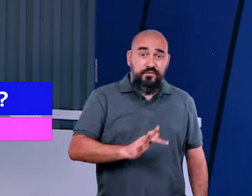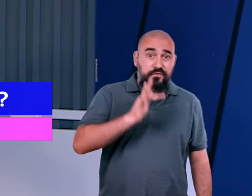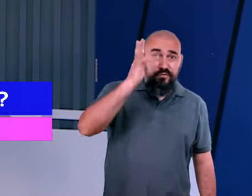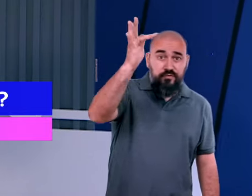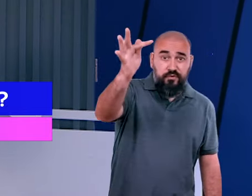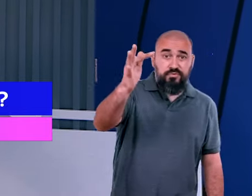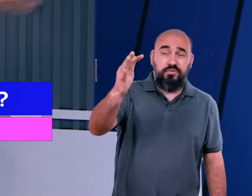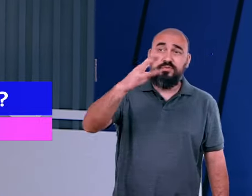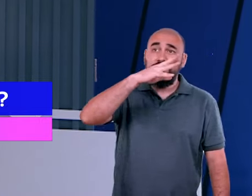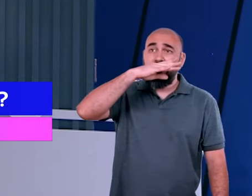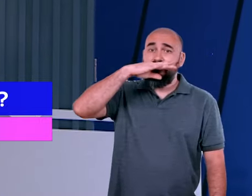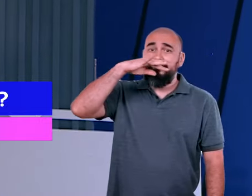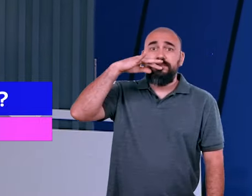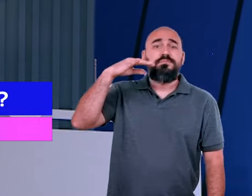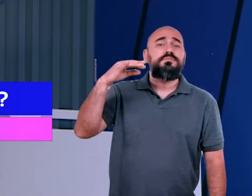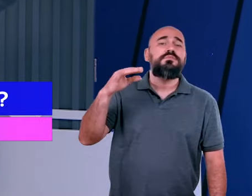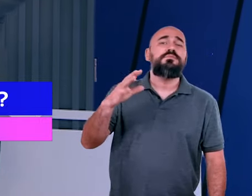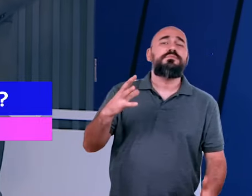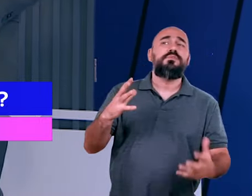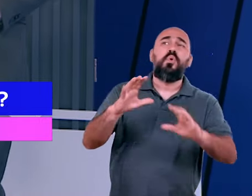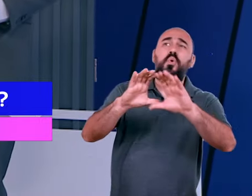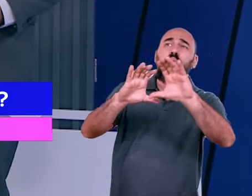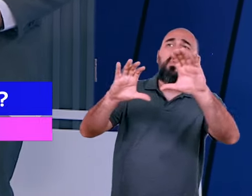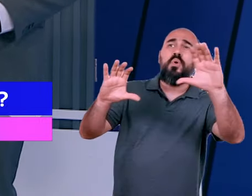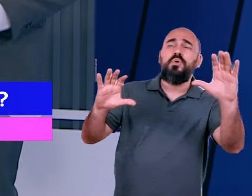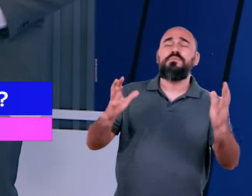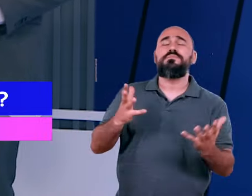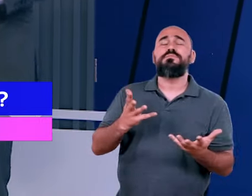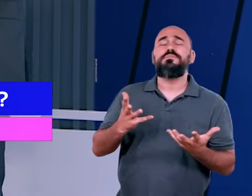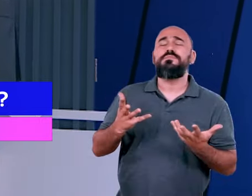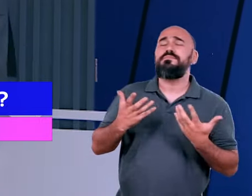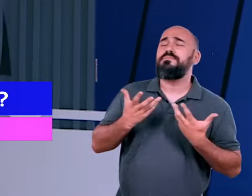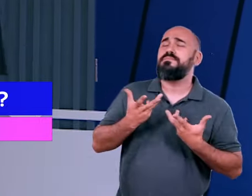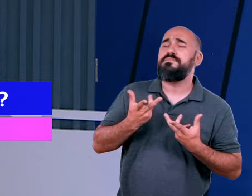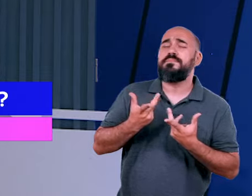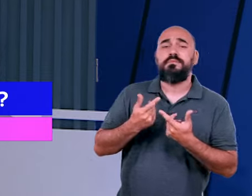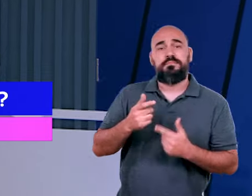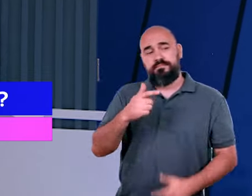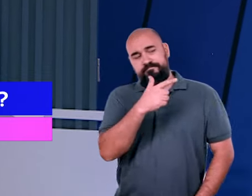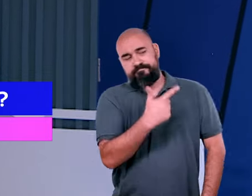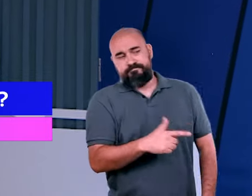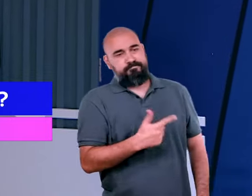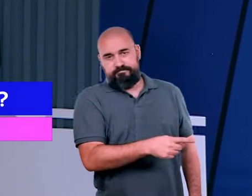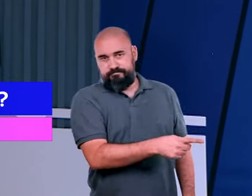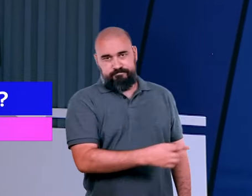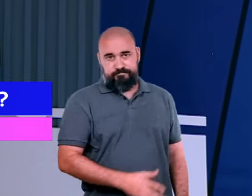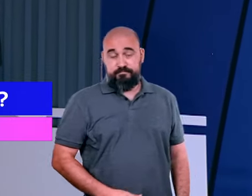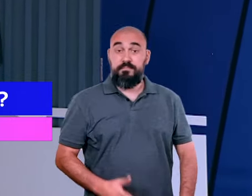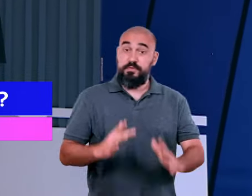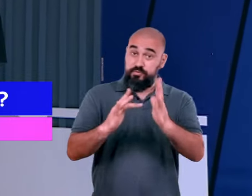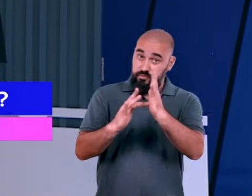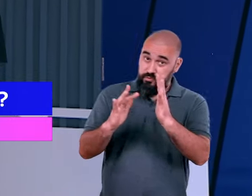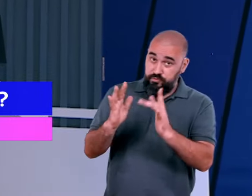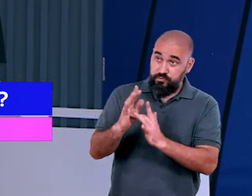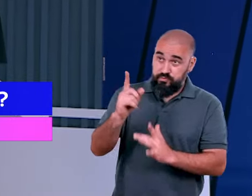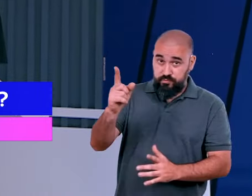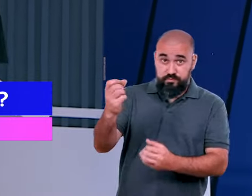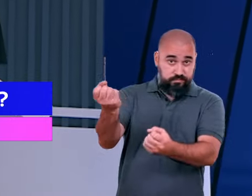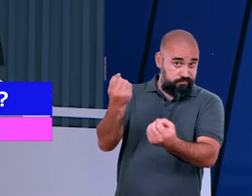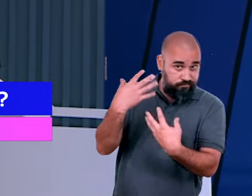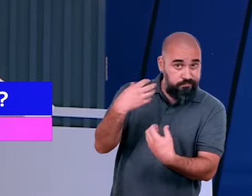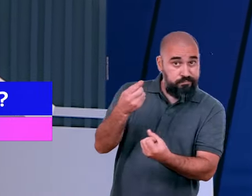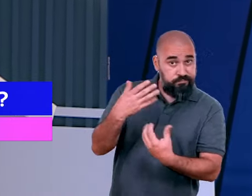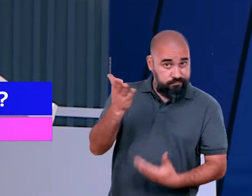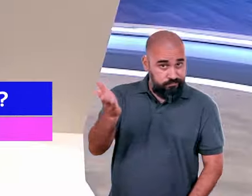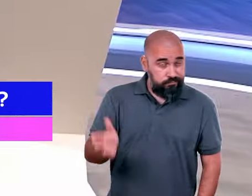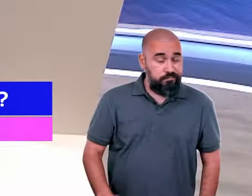do bom perfume de Cristo às pessoas que estão à sua volta. É isso exatamente que Jesus está nos